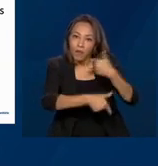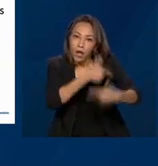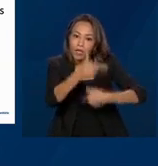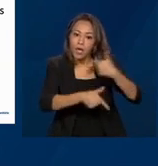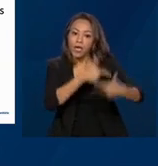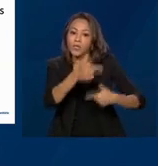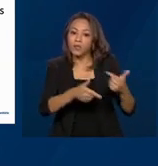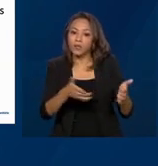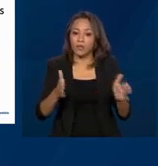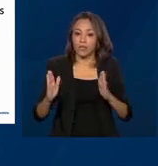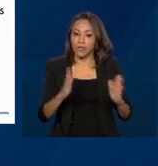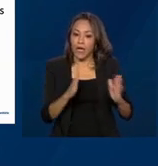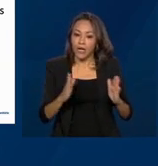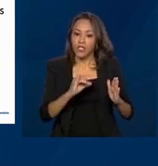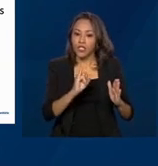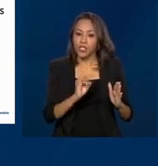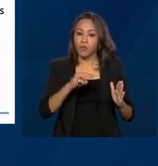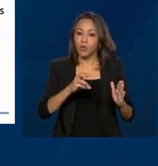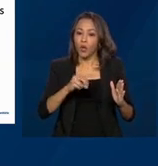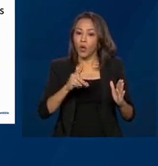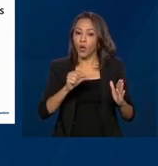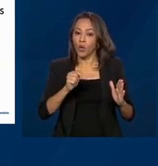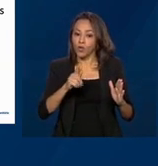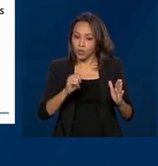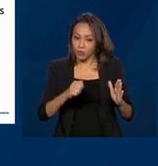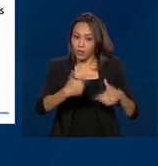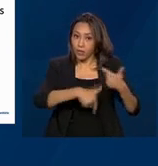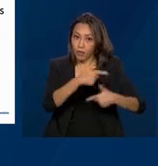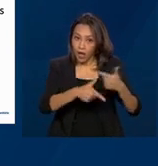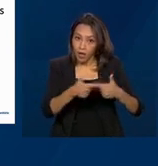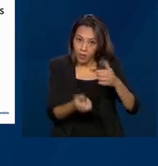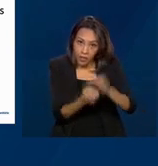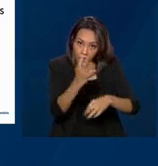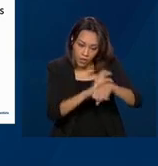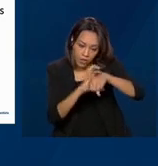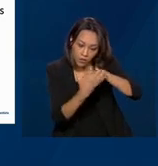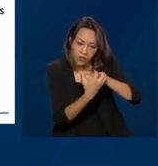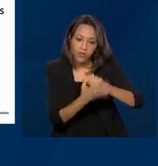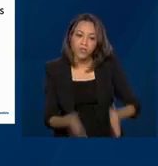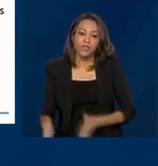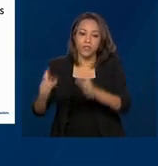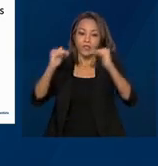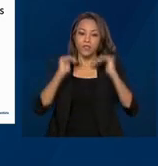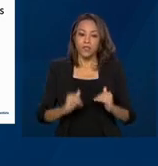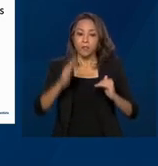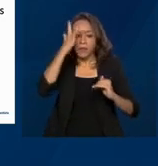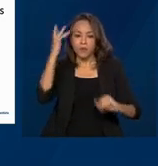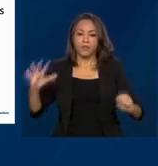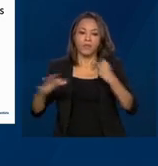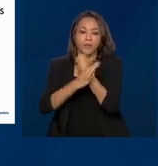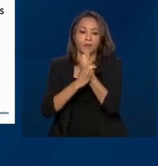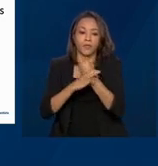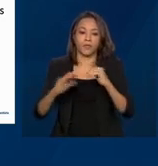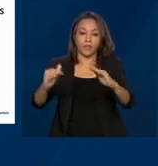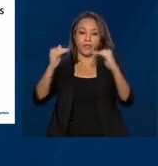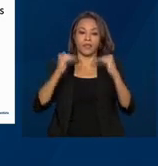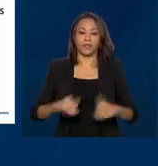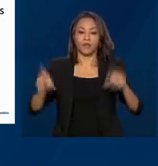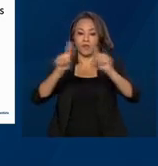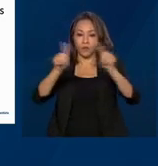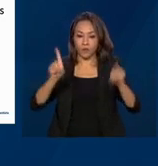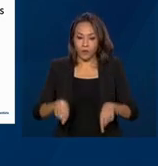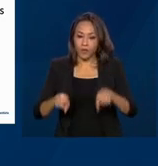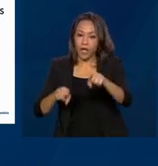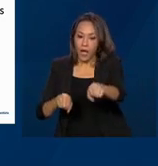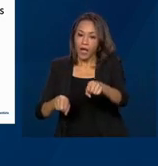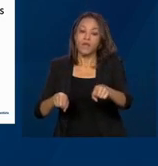de imunobiológicos estratégicos contra a Covid-19, membros da Força de Segurança e Salvamento, funcionários dos sistemas